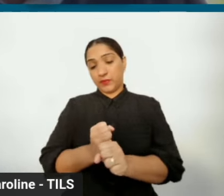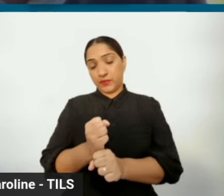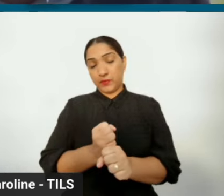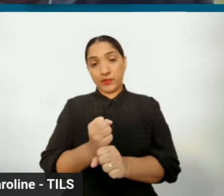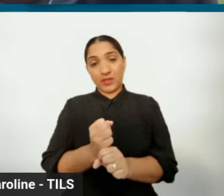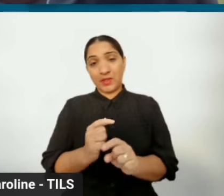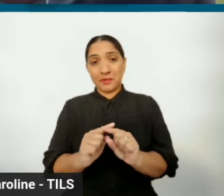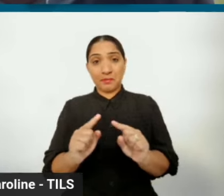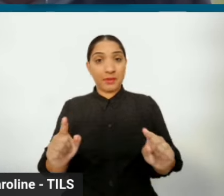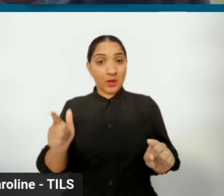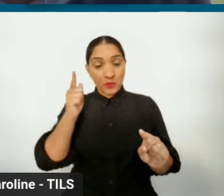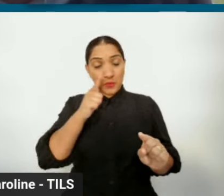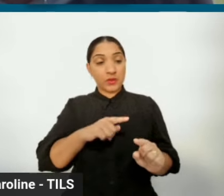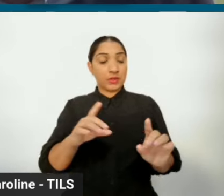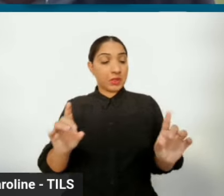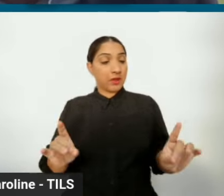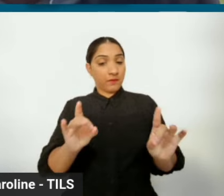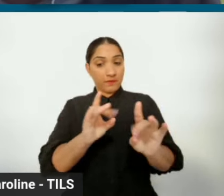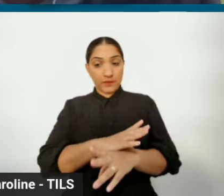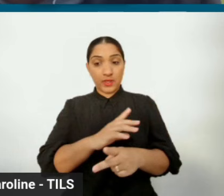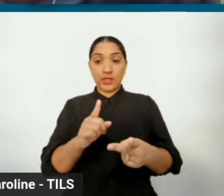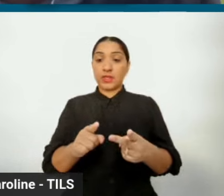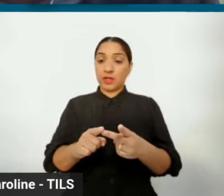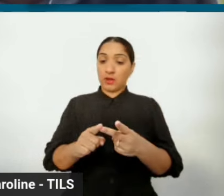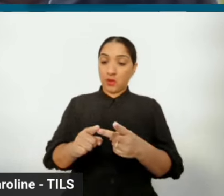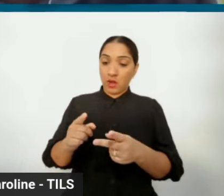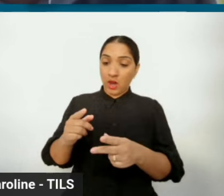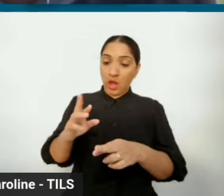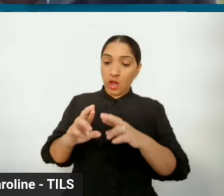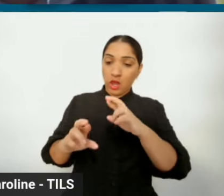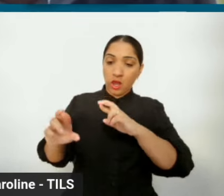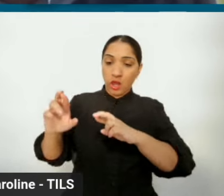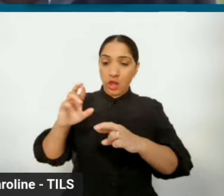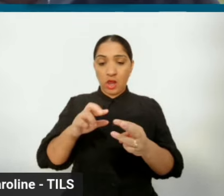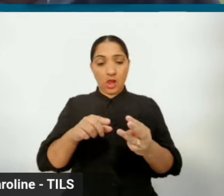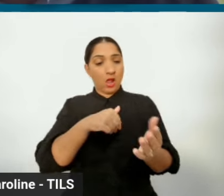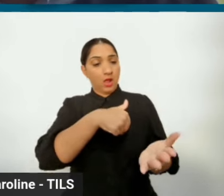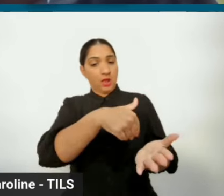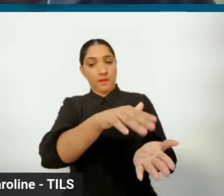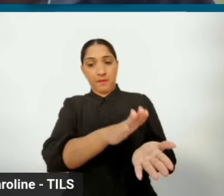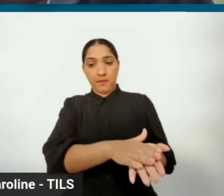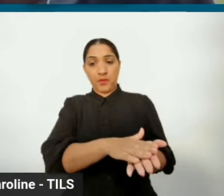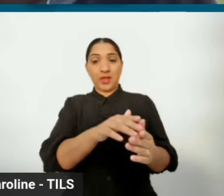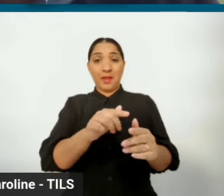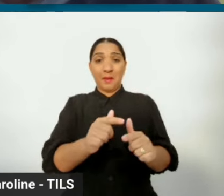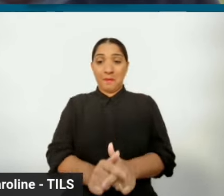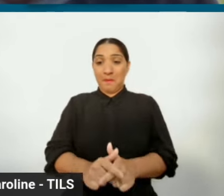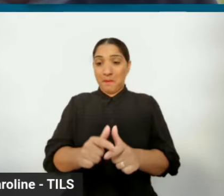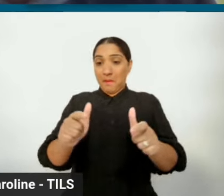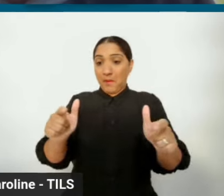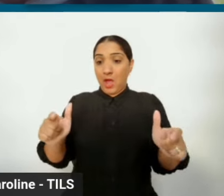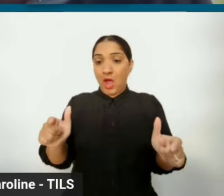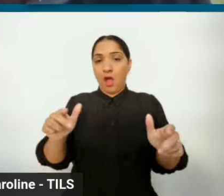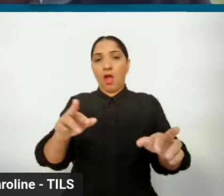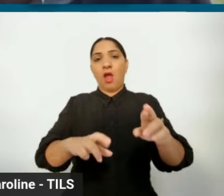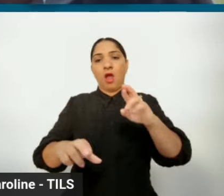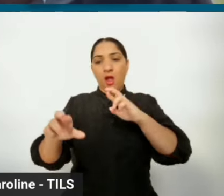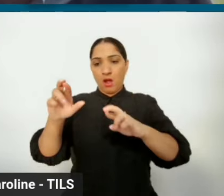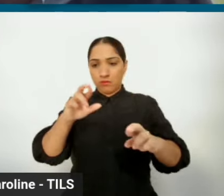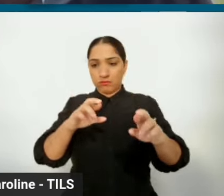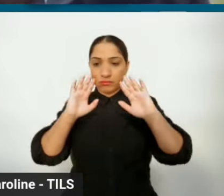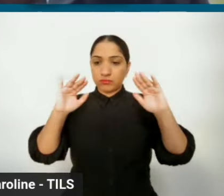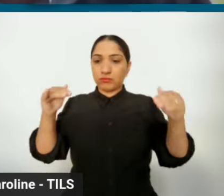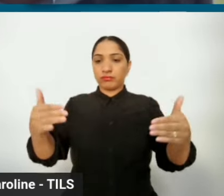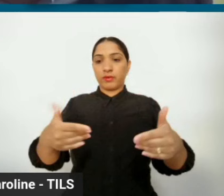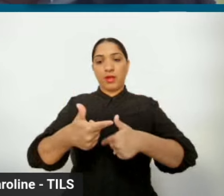da fiscalização, com a definição das multas, um trabalho maior da auditoria fiscal do trabalho, no sentido